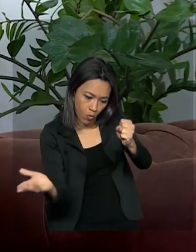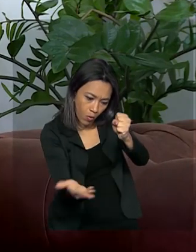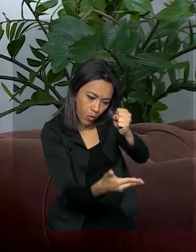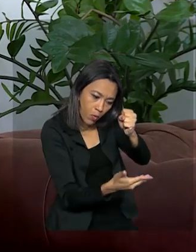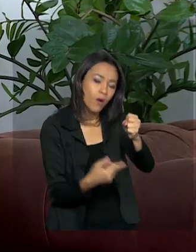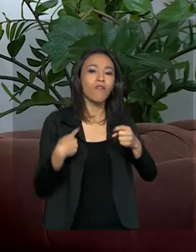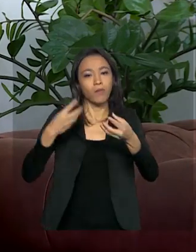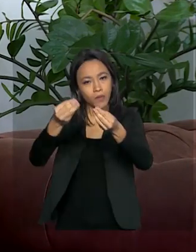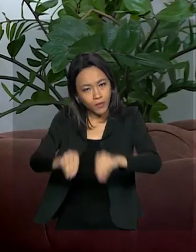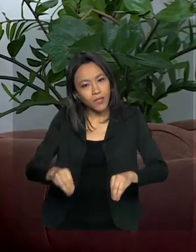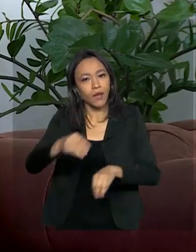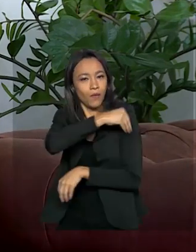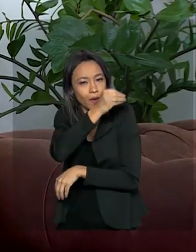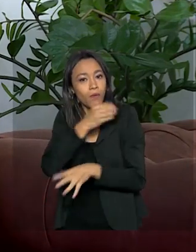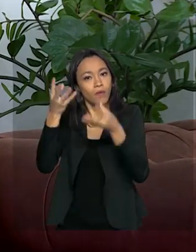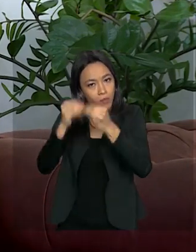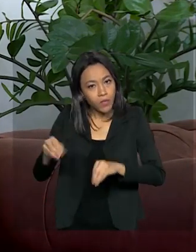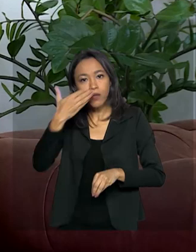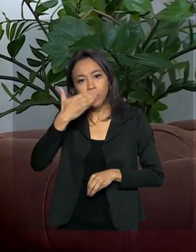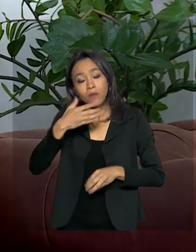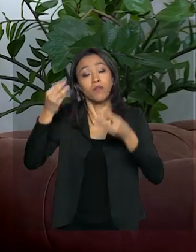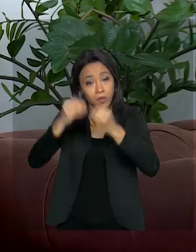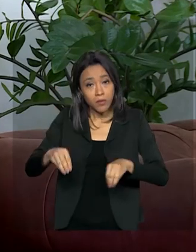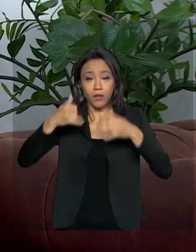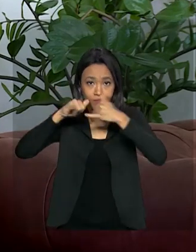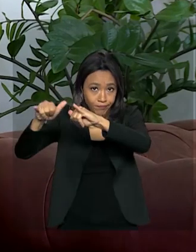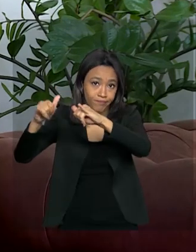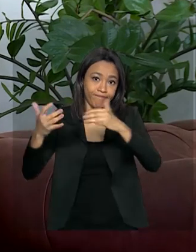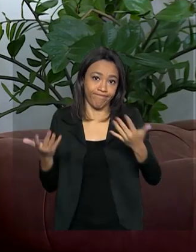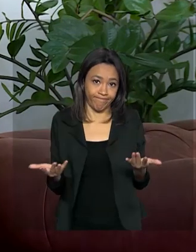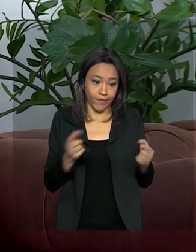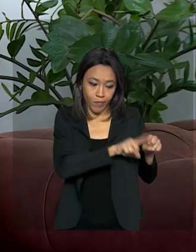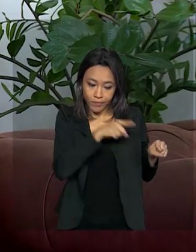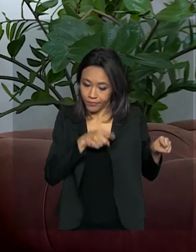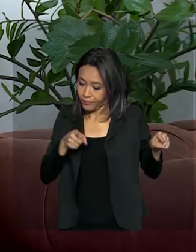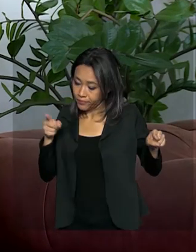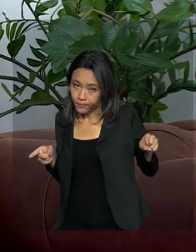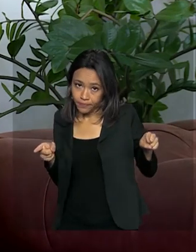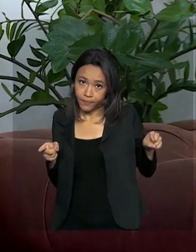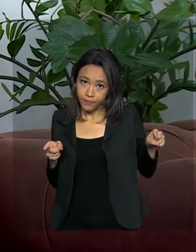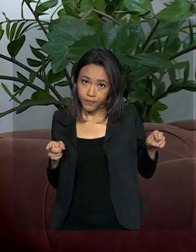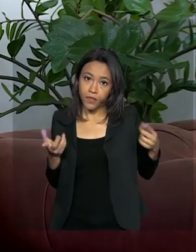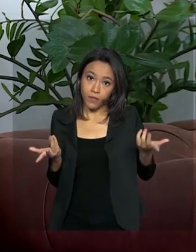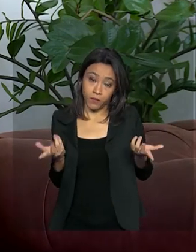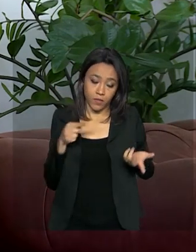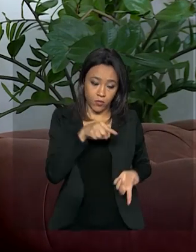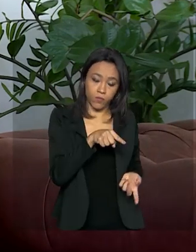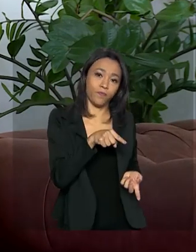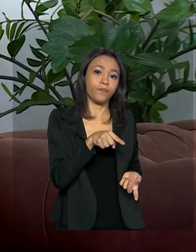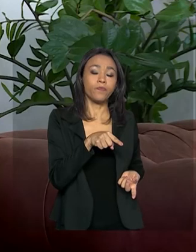afetar a quantidade atanor de açúcar e de energia a essa matriz ela